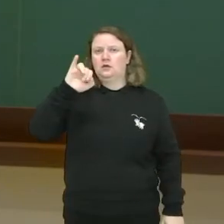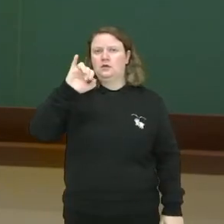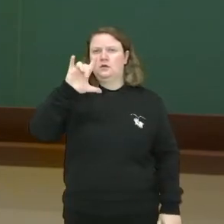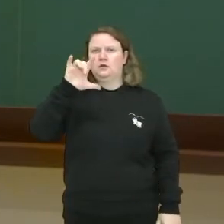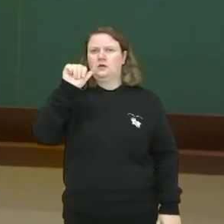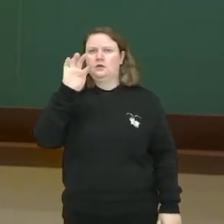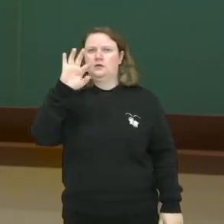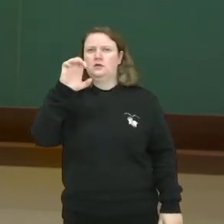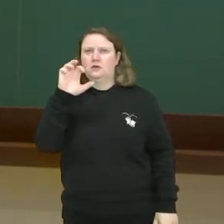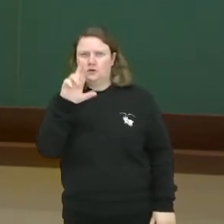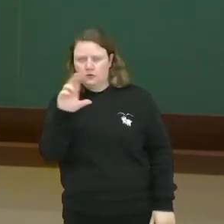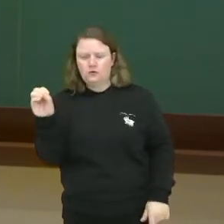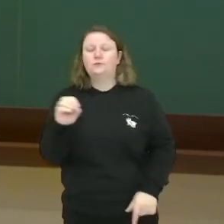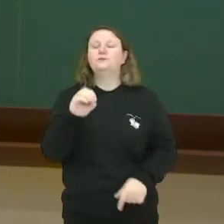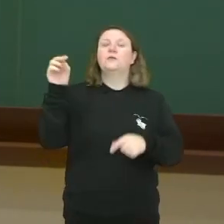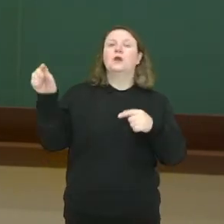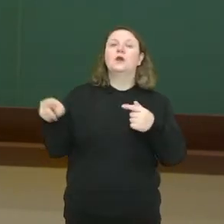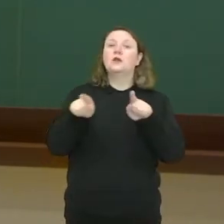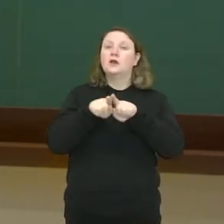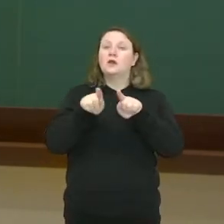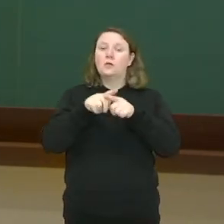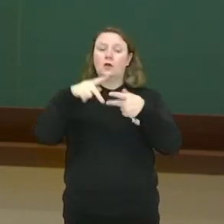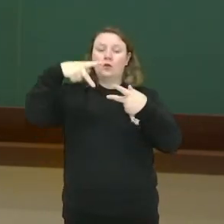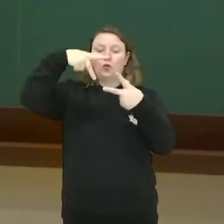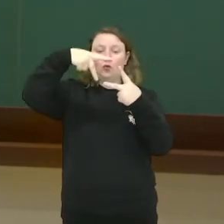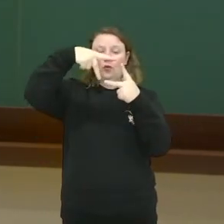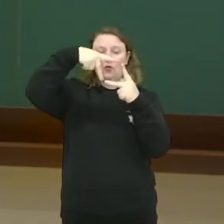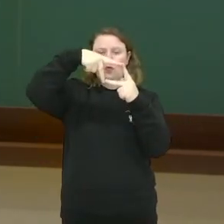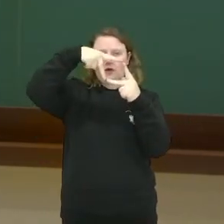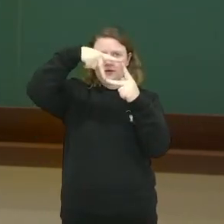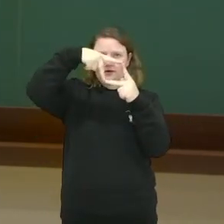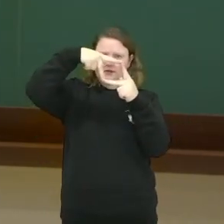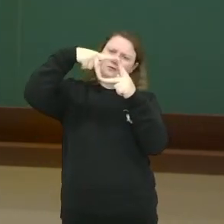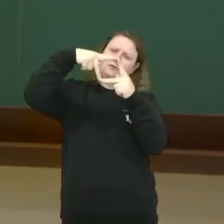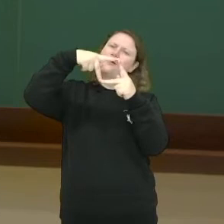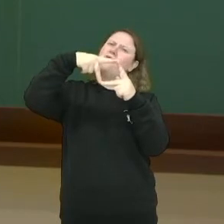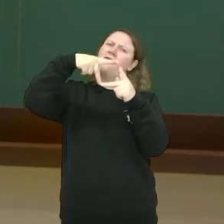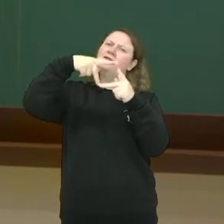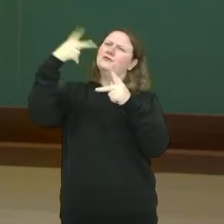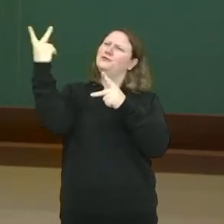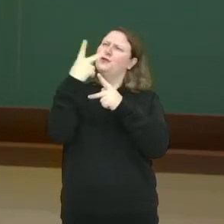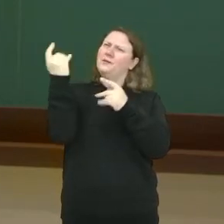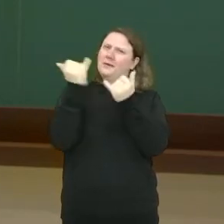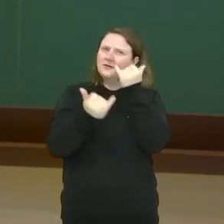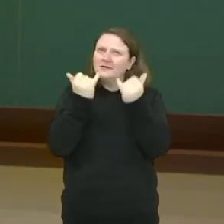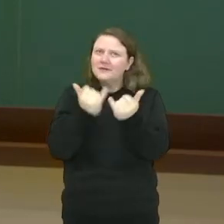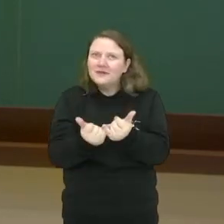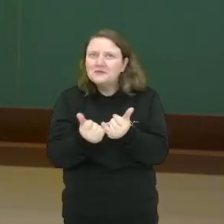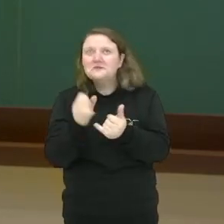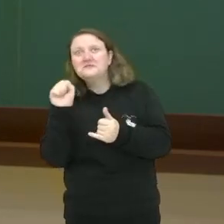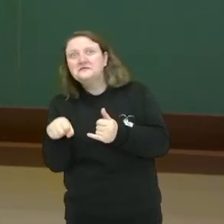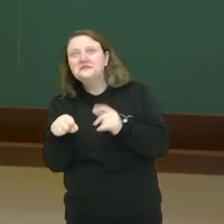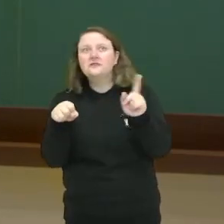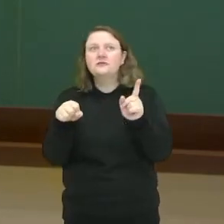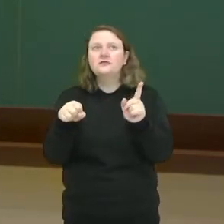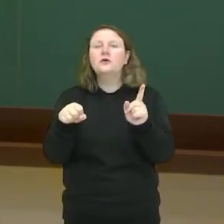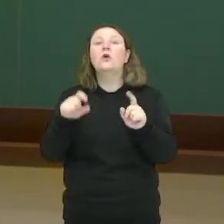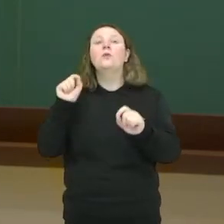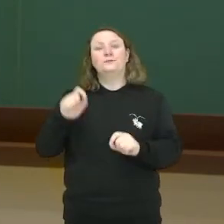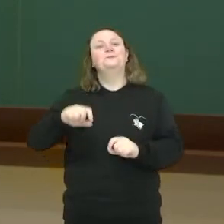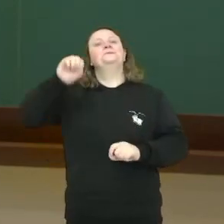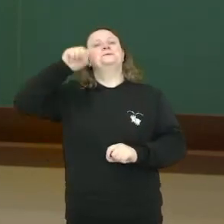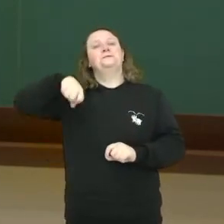é um triângulo equilátero e um quadrado? São amiguinhos ali, né? Por quê? Porque tanto o triângulo equilátero